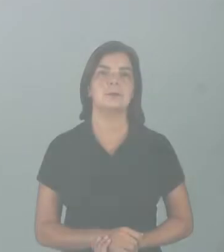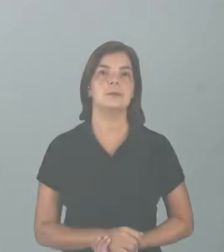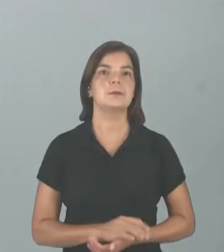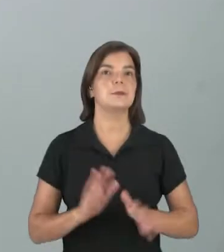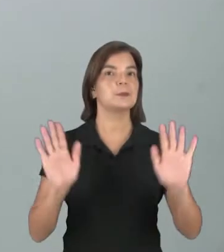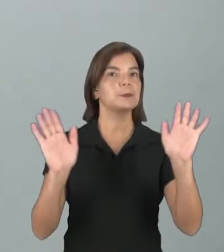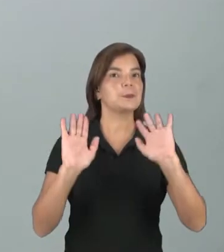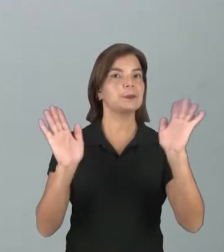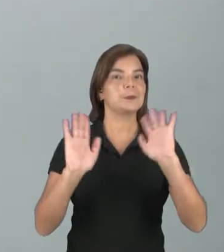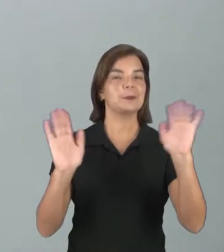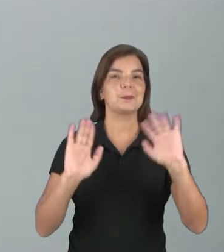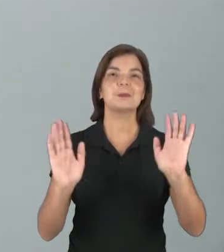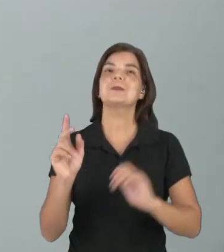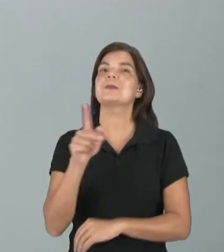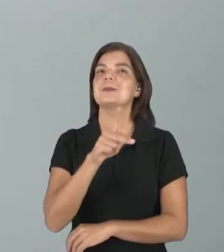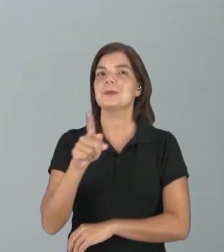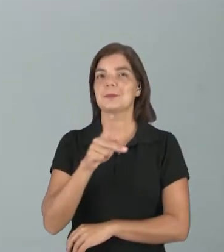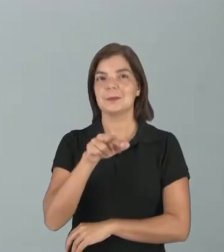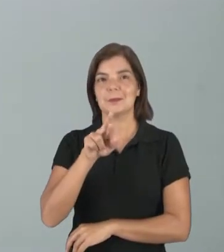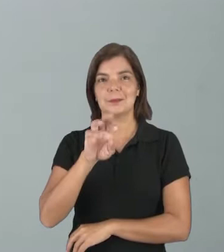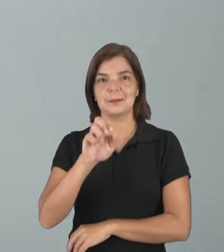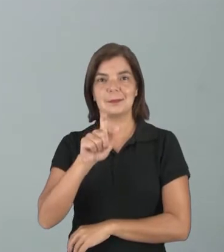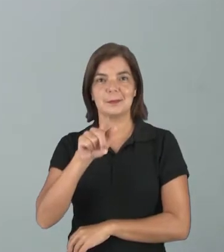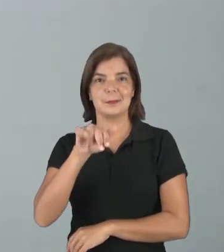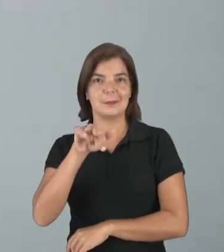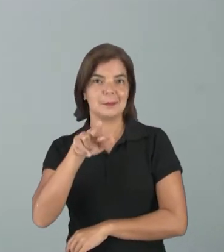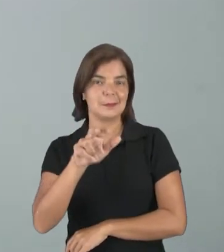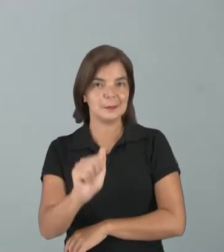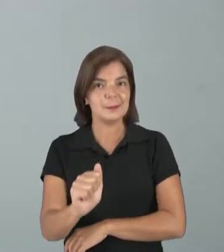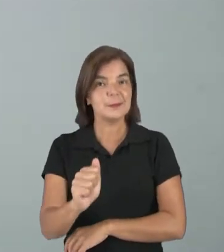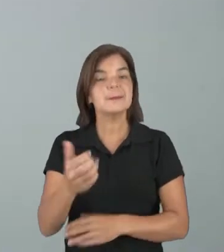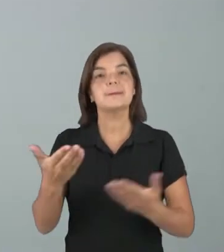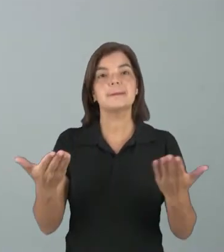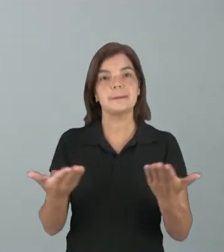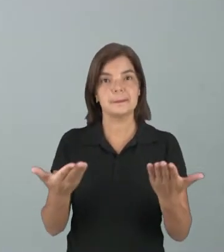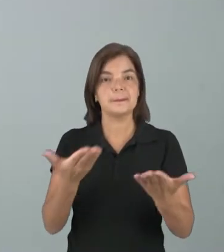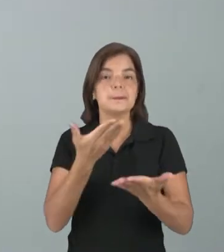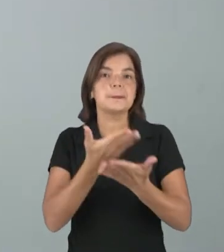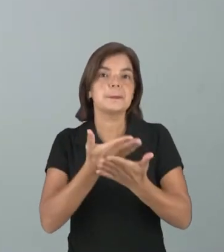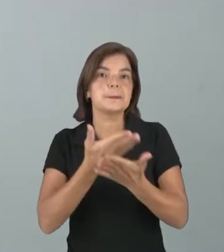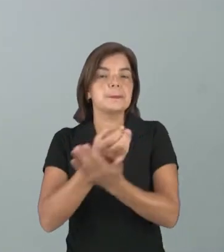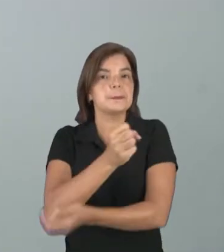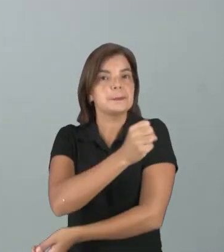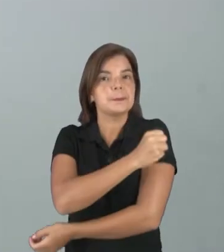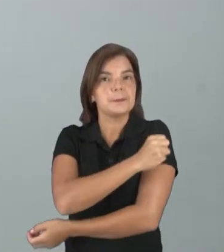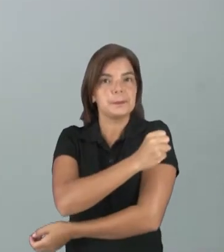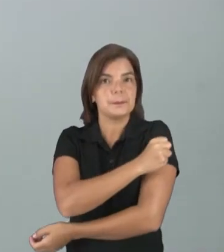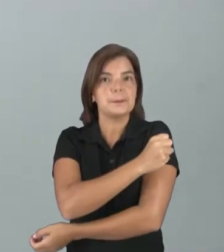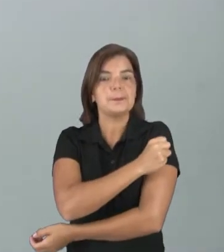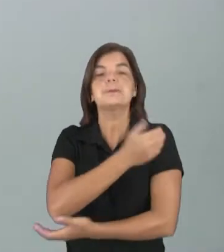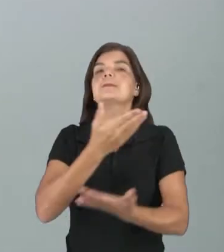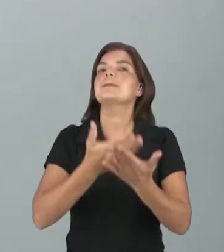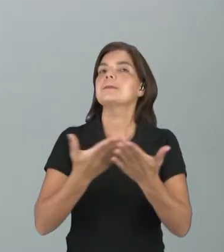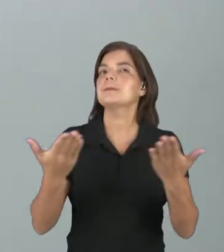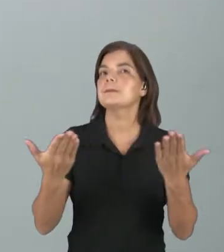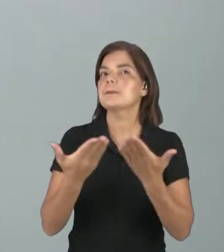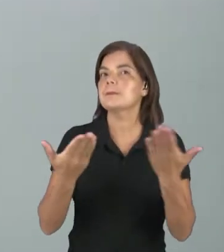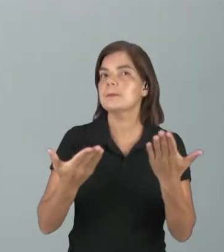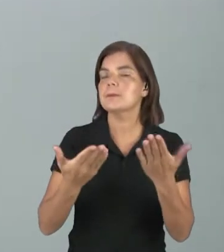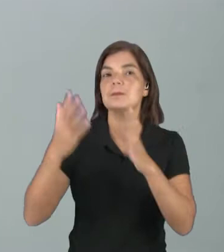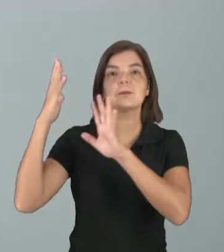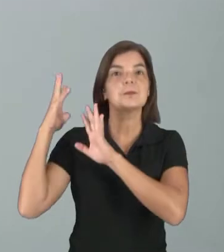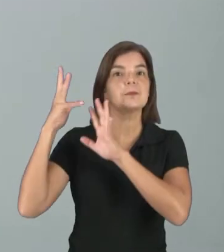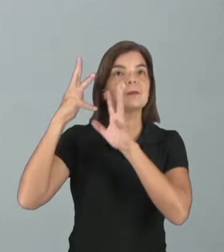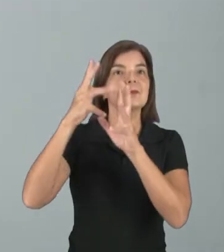o Olá eu sou a professora Regina E hoje nós estamos aqui para uma aula do 8º ano e na aula de hoje nós vamos